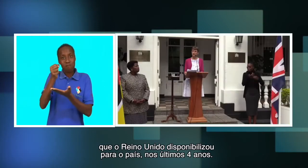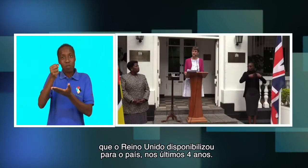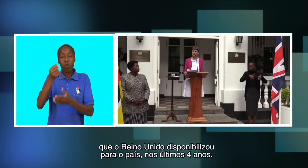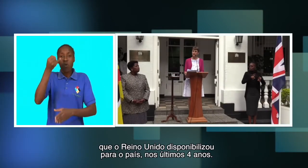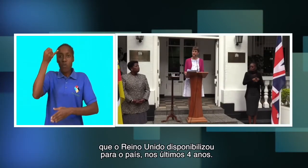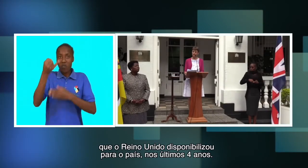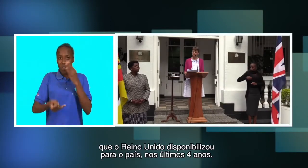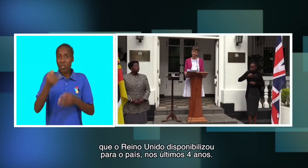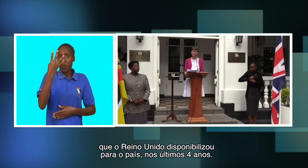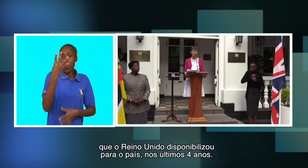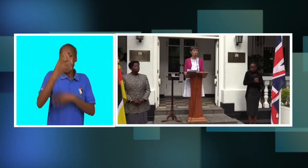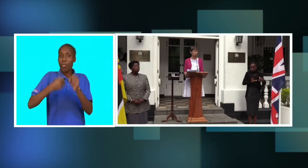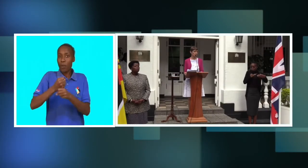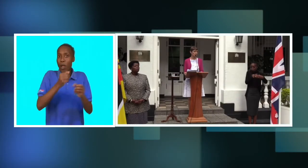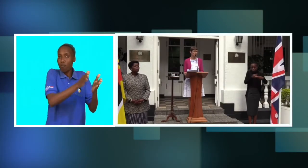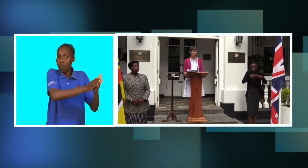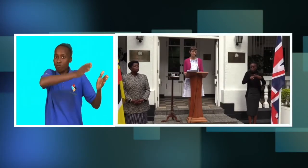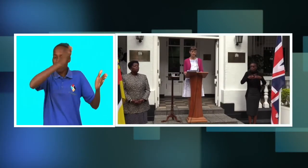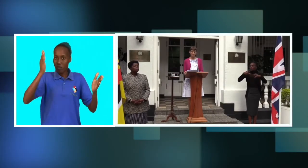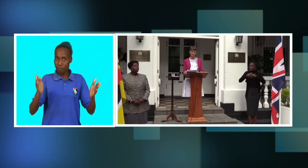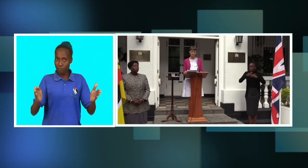nos últimos quatro anos.